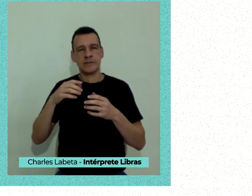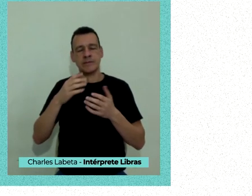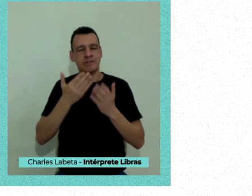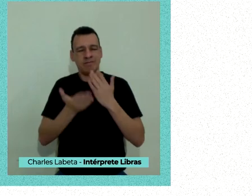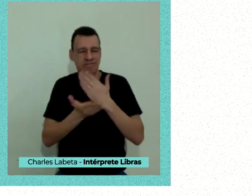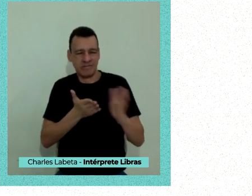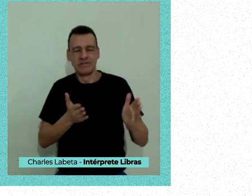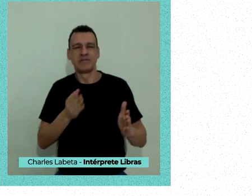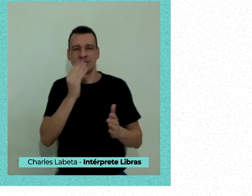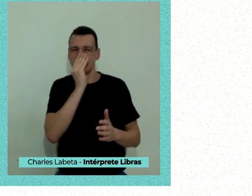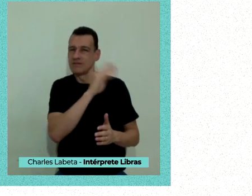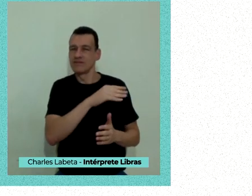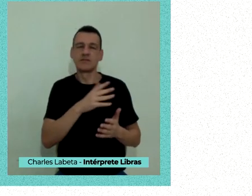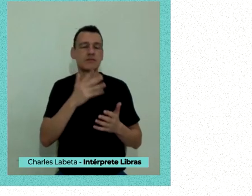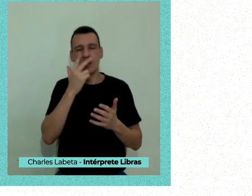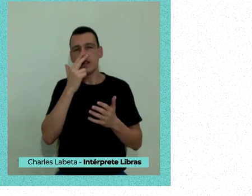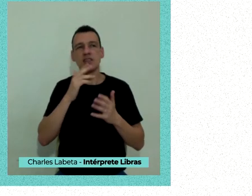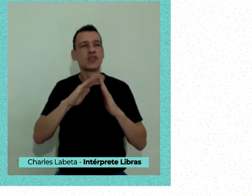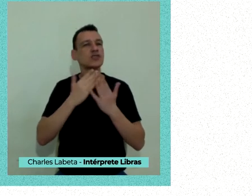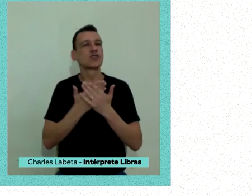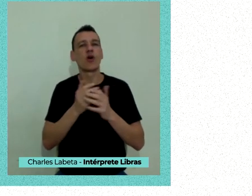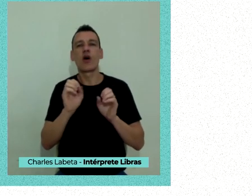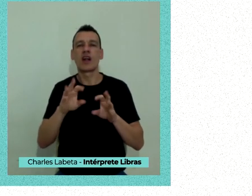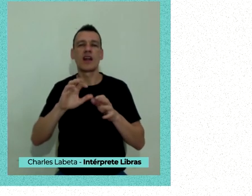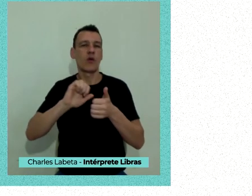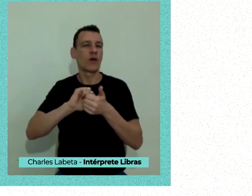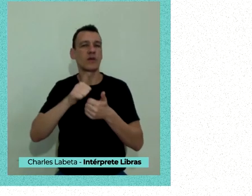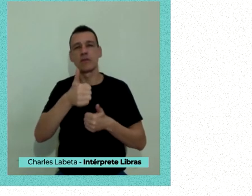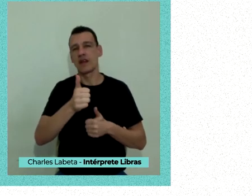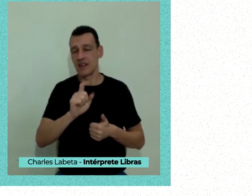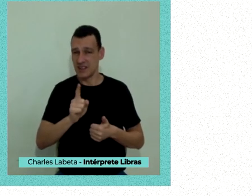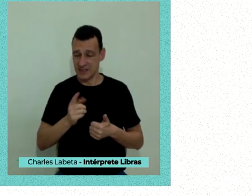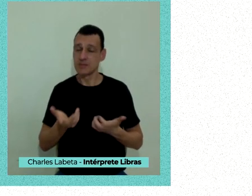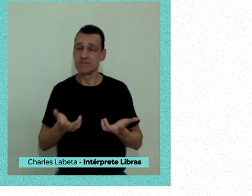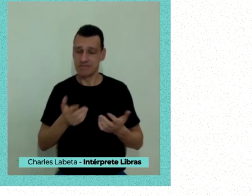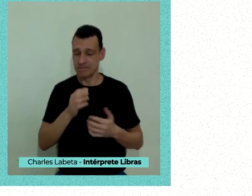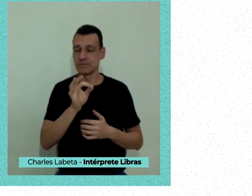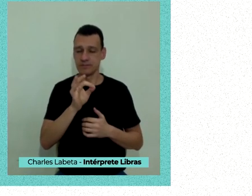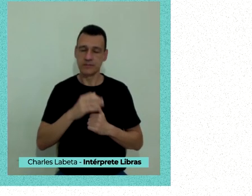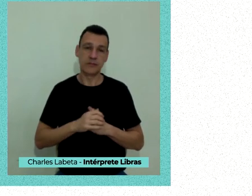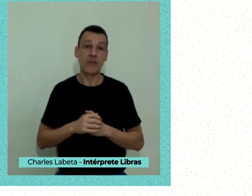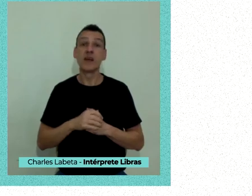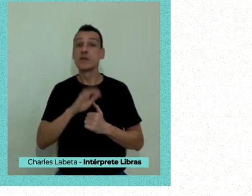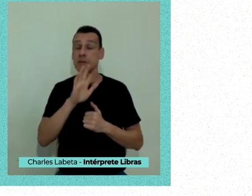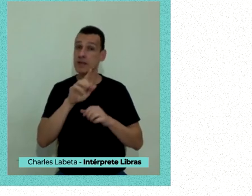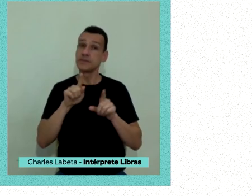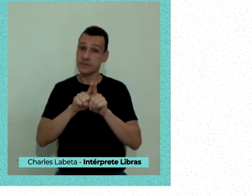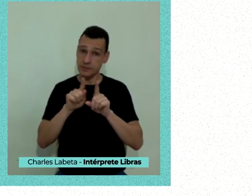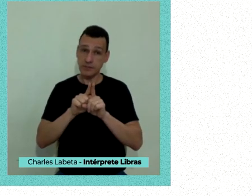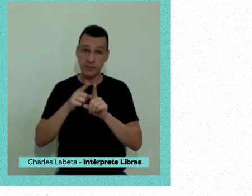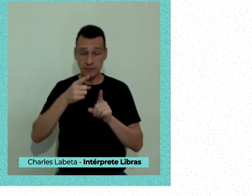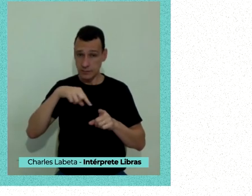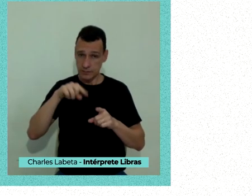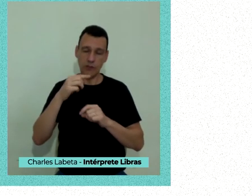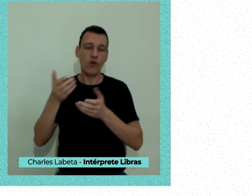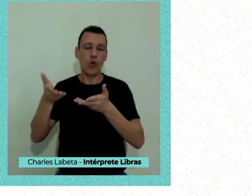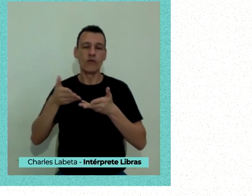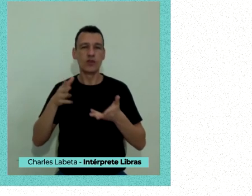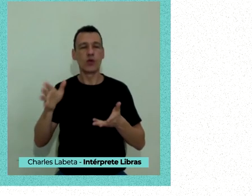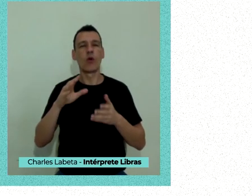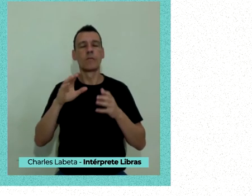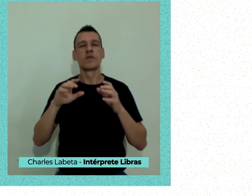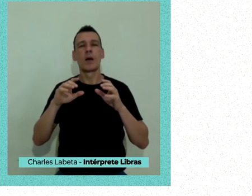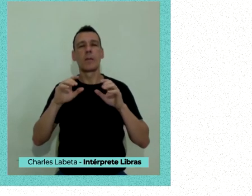de qualidade de escolarização. Mas a gente também convidou, o Portal Lunetas é nosso apoiador, e o